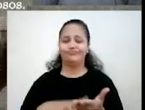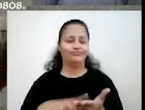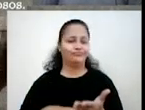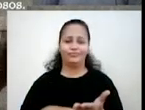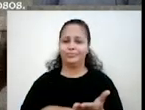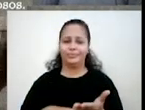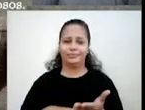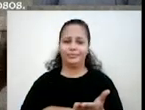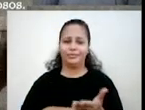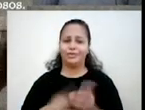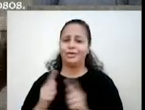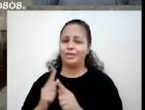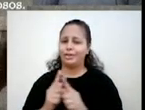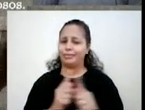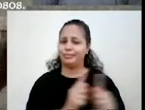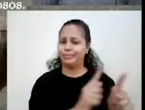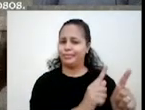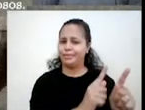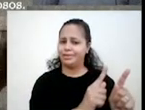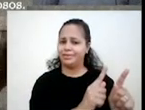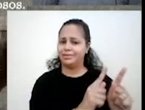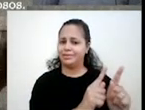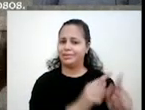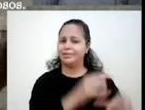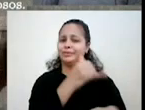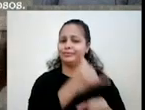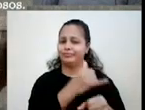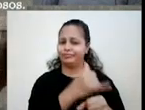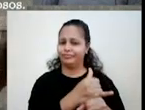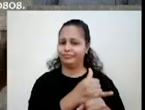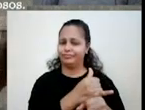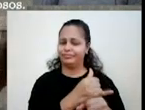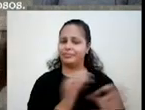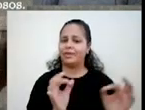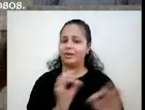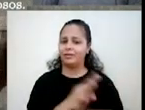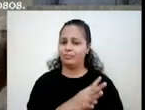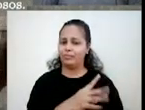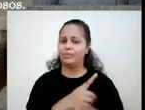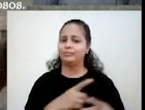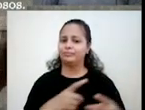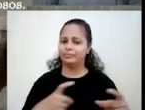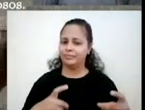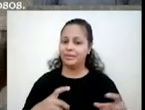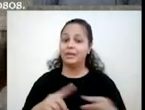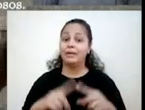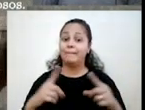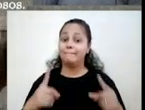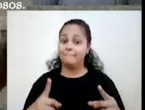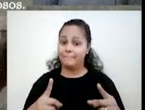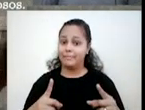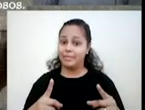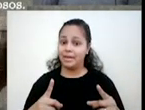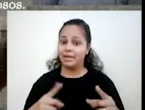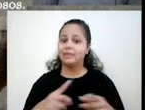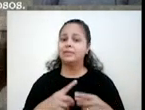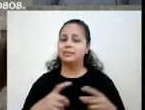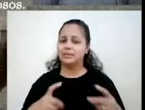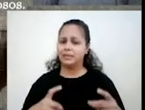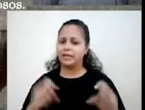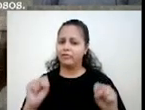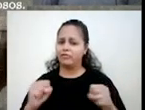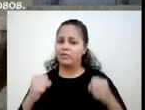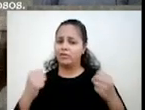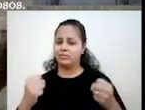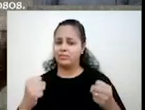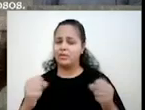e passou a perseguir os líderes após o fim da revolta. Né? Mas o movimento foi vitorioso na medida em